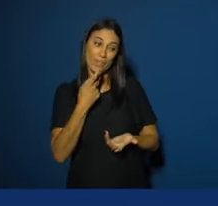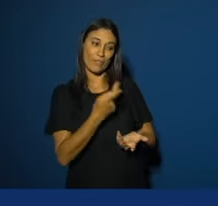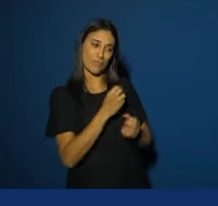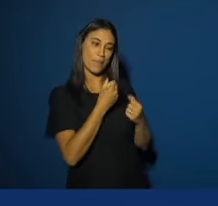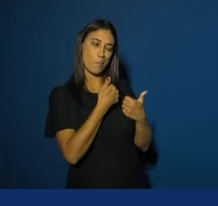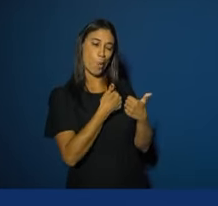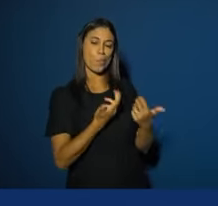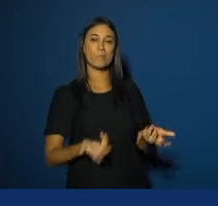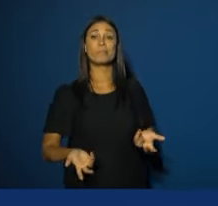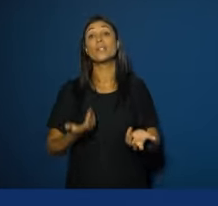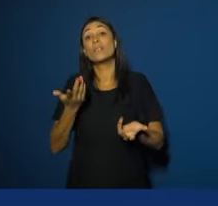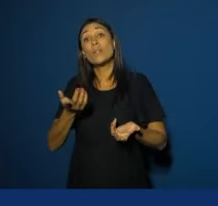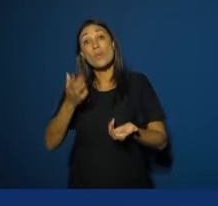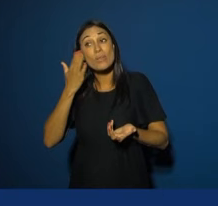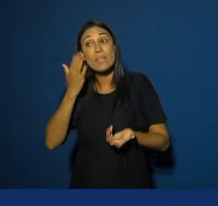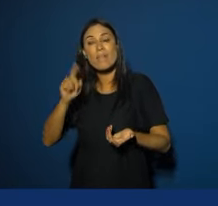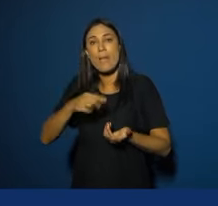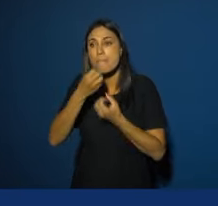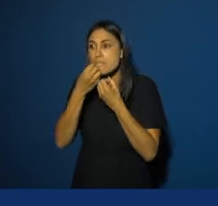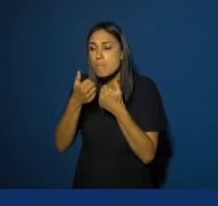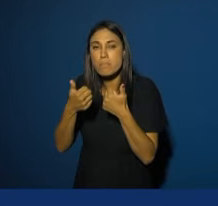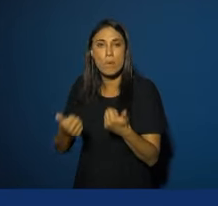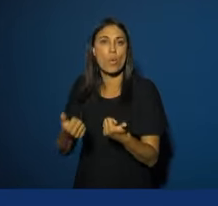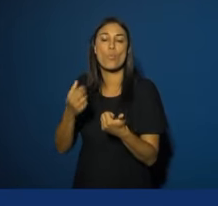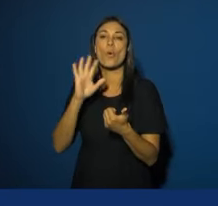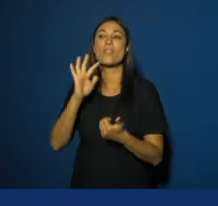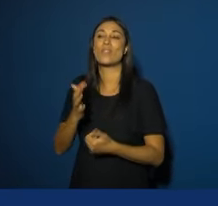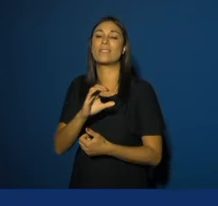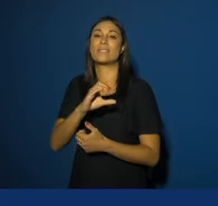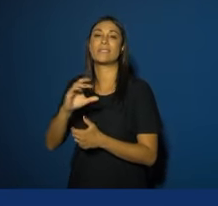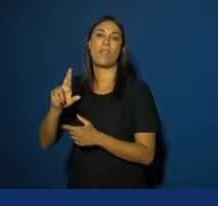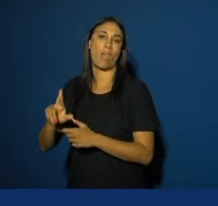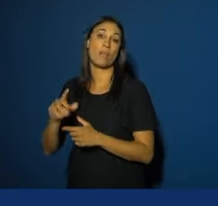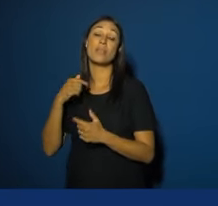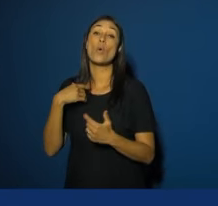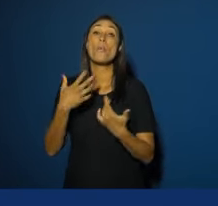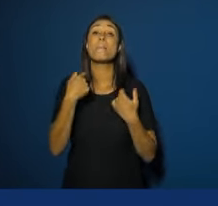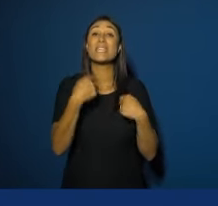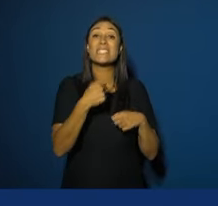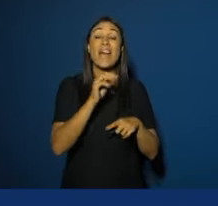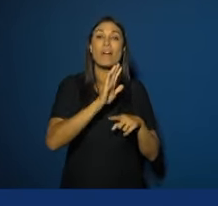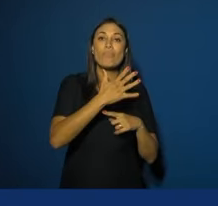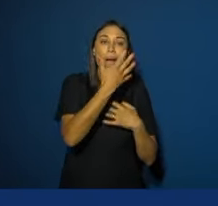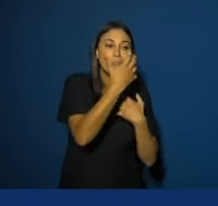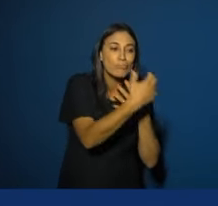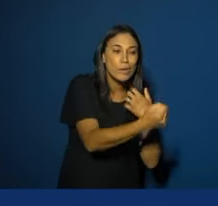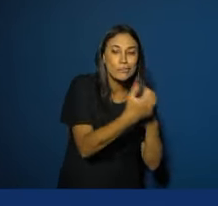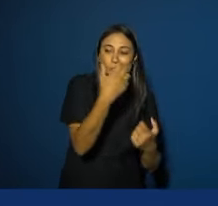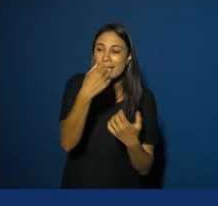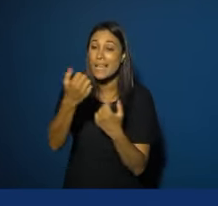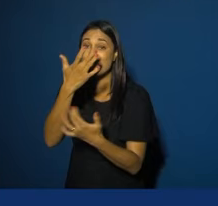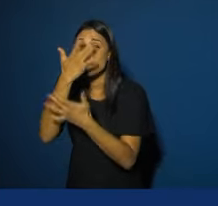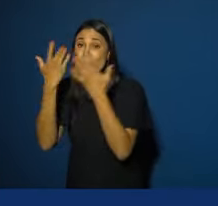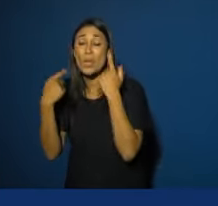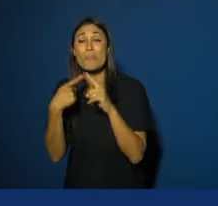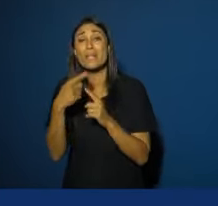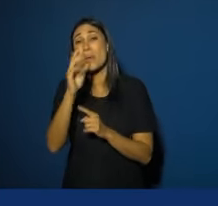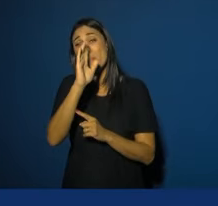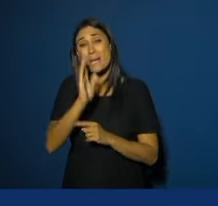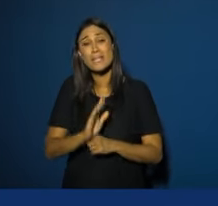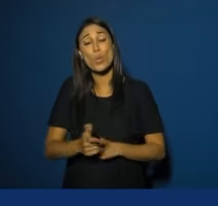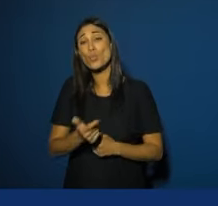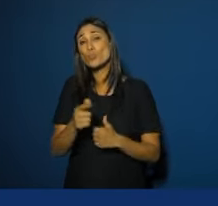então então assim eu sei que é bom o resultado de CCR então convencer as pessoas porque às vezes o próprio Brasil não tem